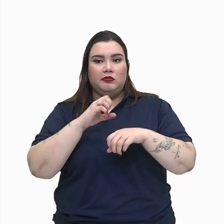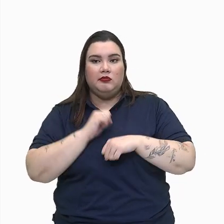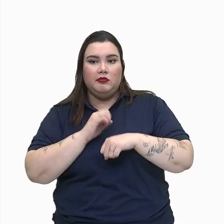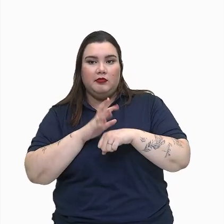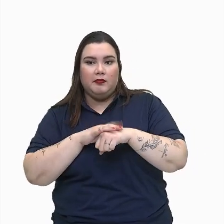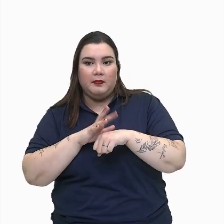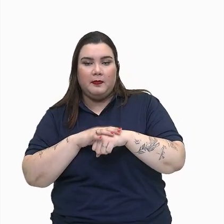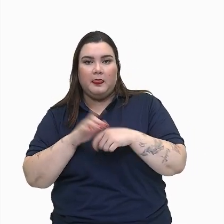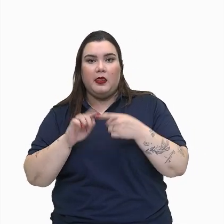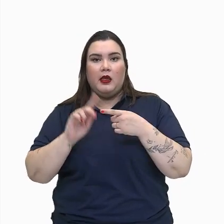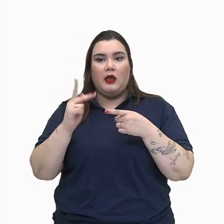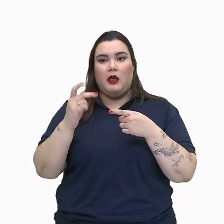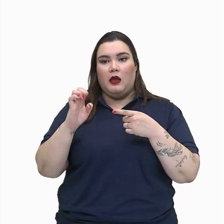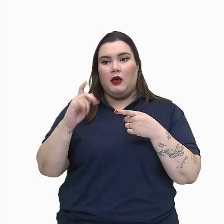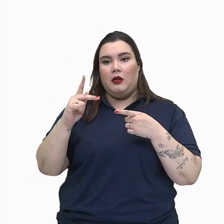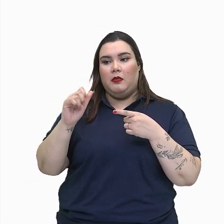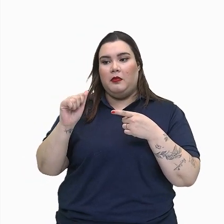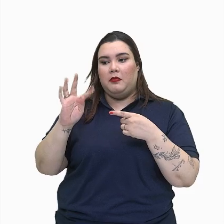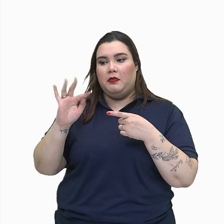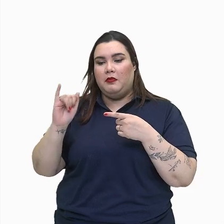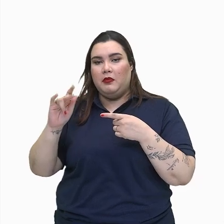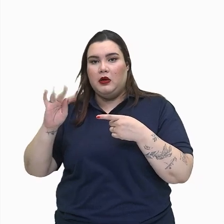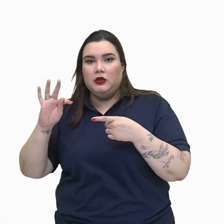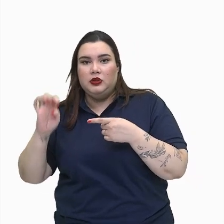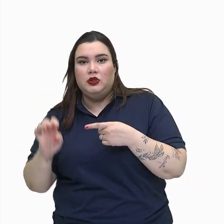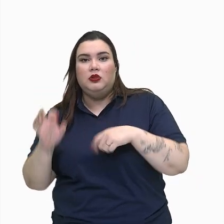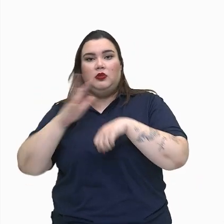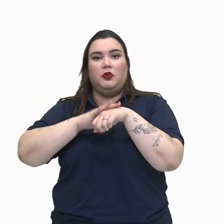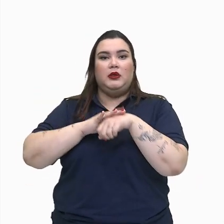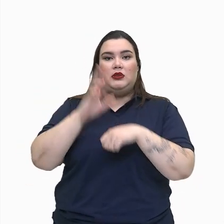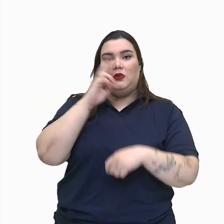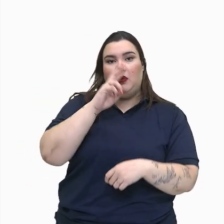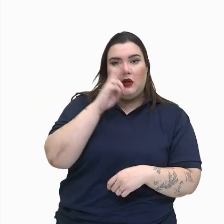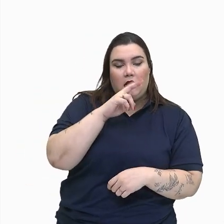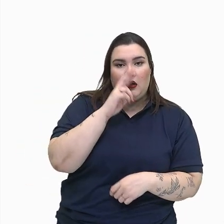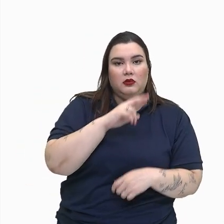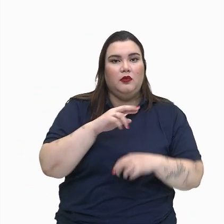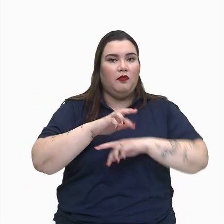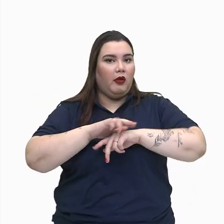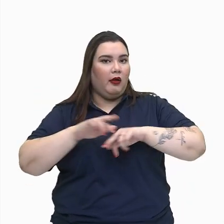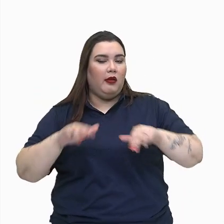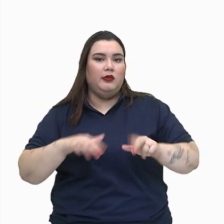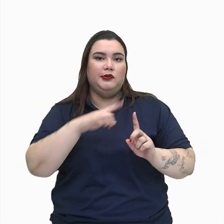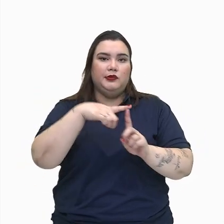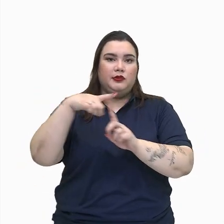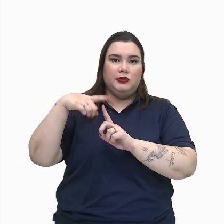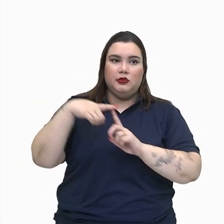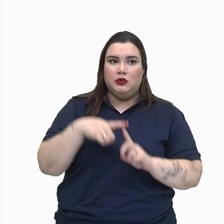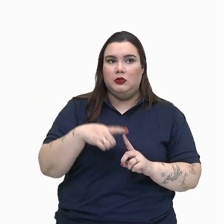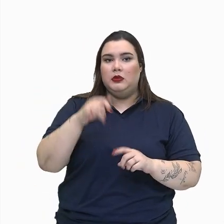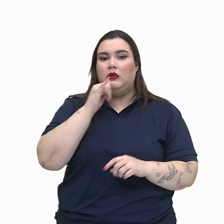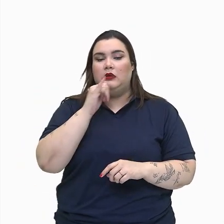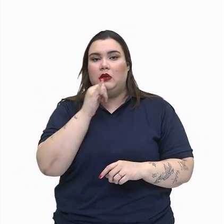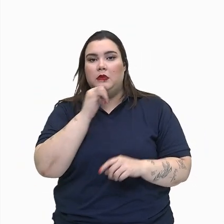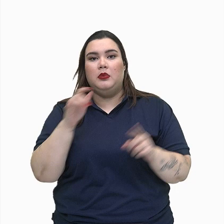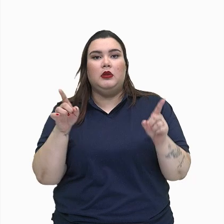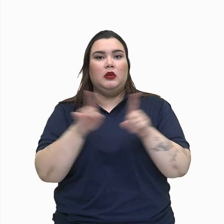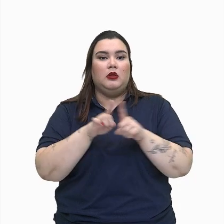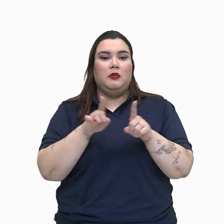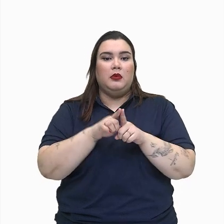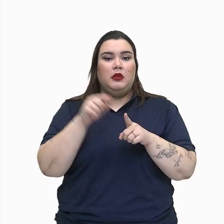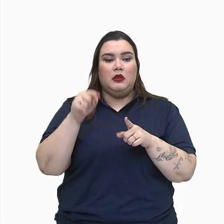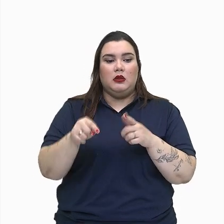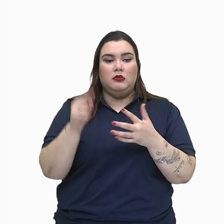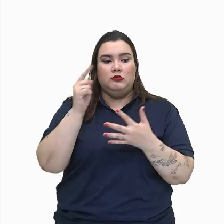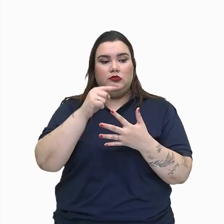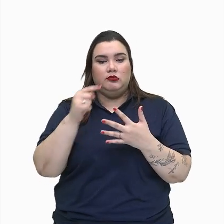exemplo, hepatite, cólera, leptospirose e muitas outras doenças. É por conta, por exemplo, dessa